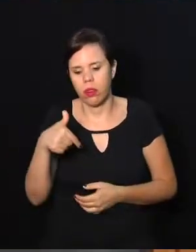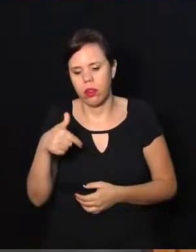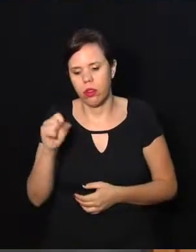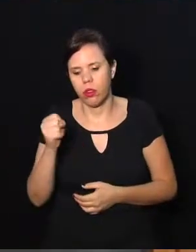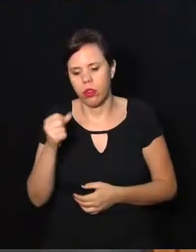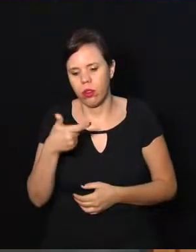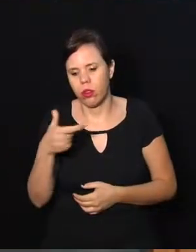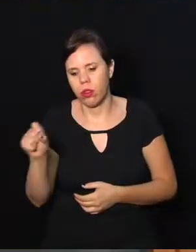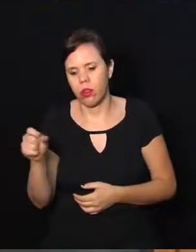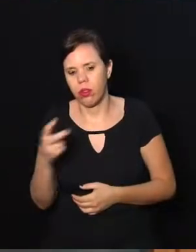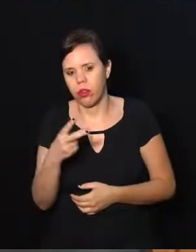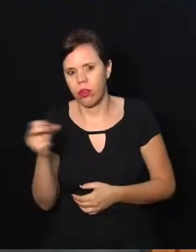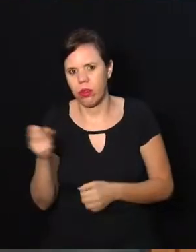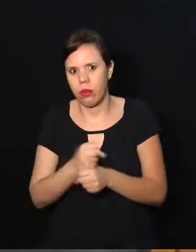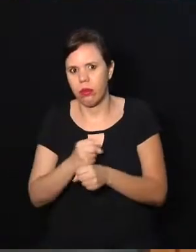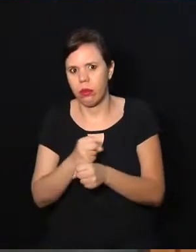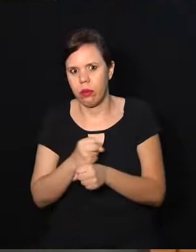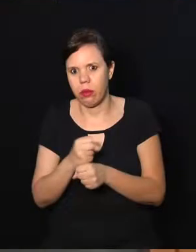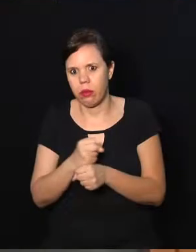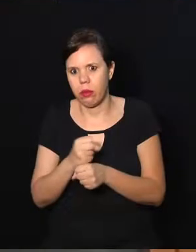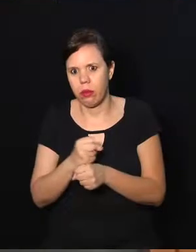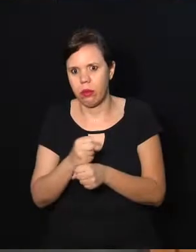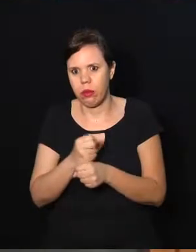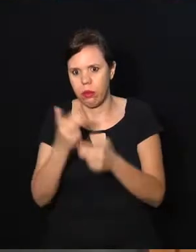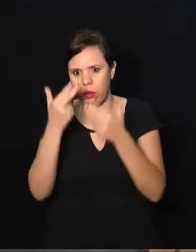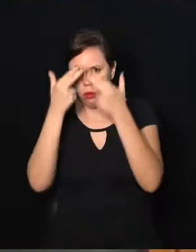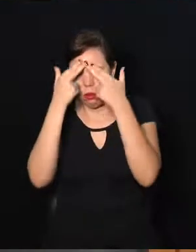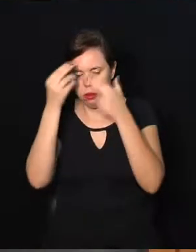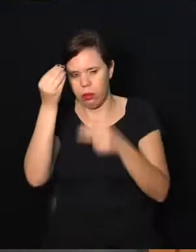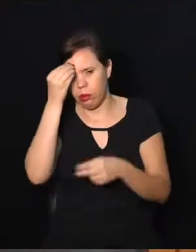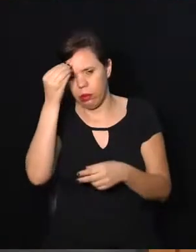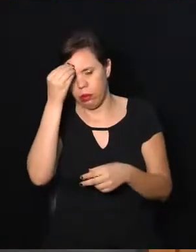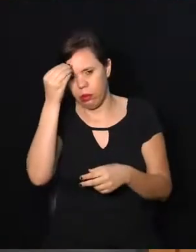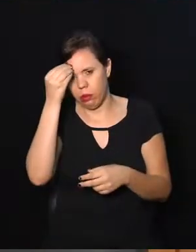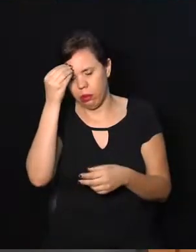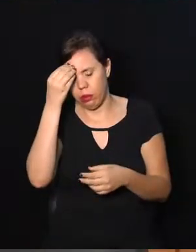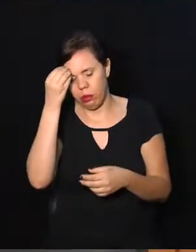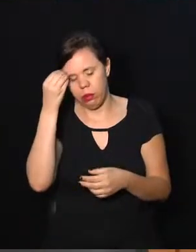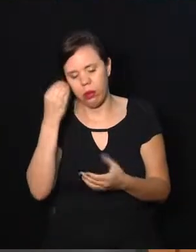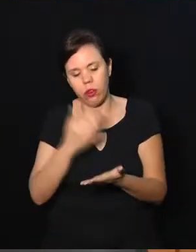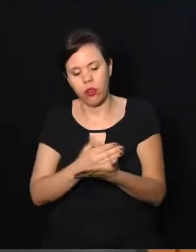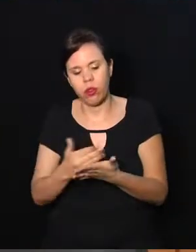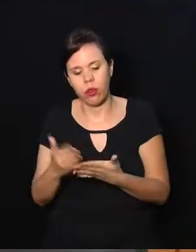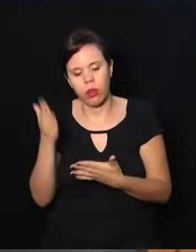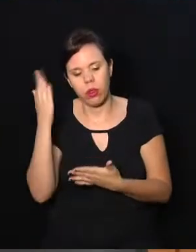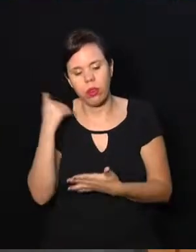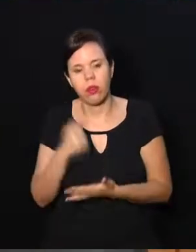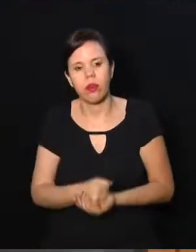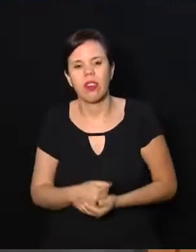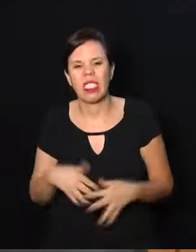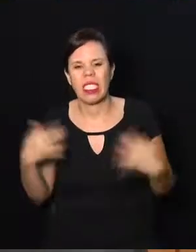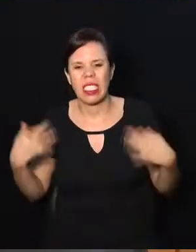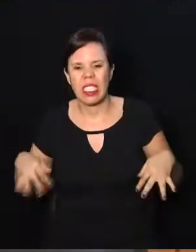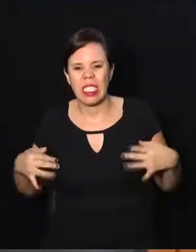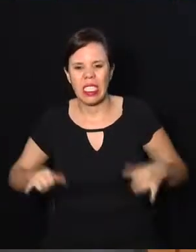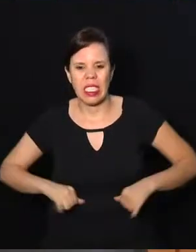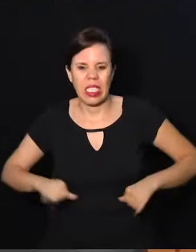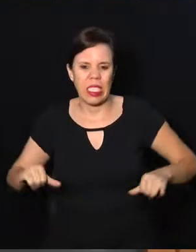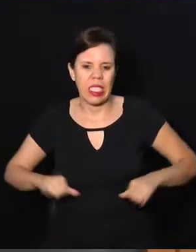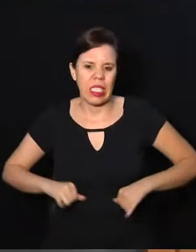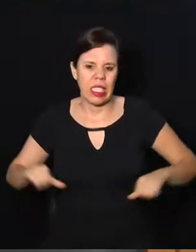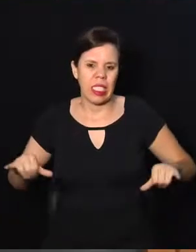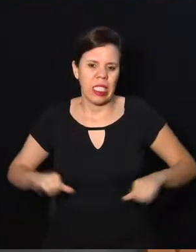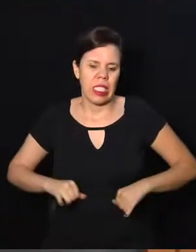8, 10, 20 anos que elas vão começar a saber carregar a dor